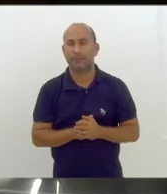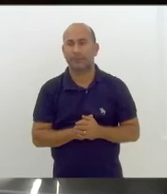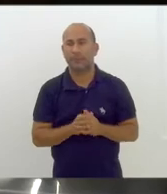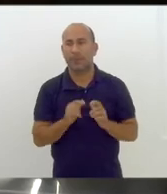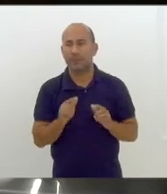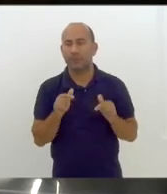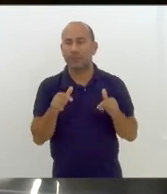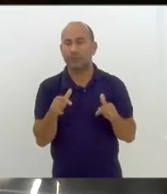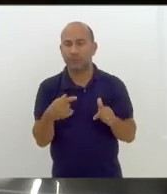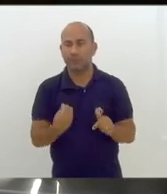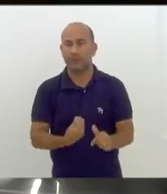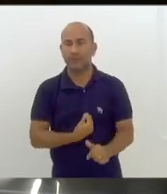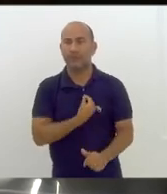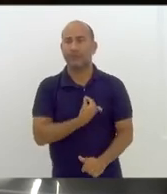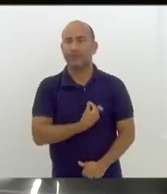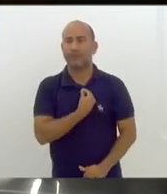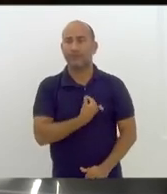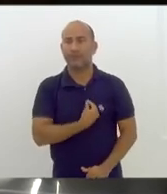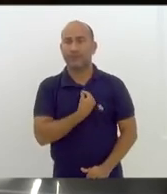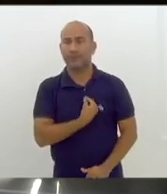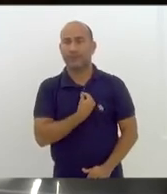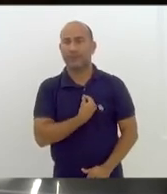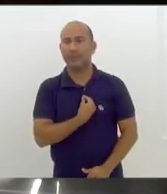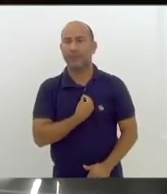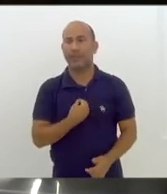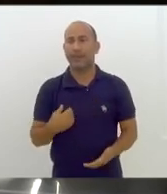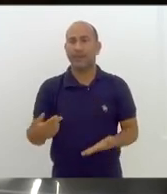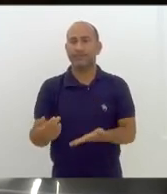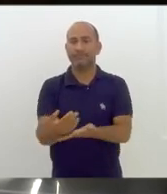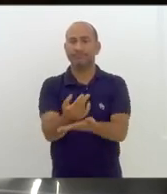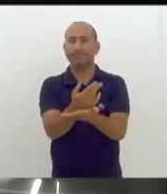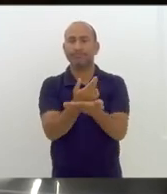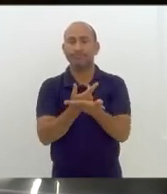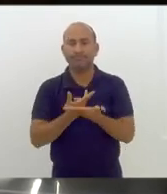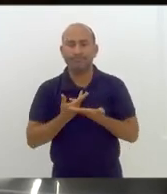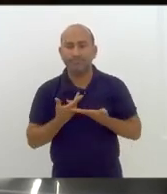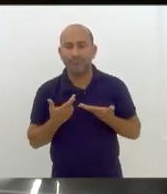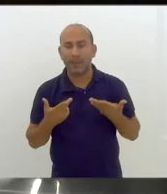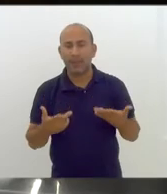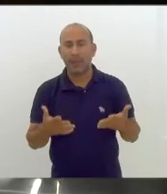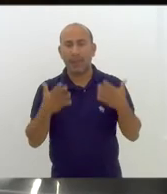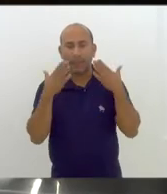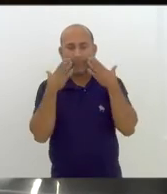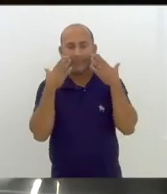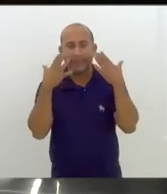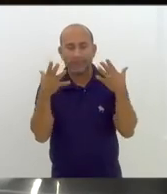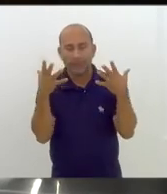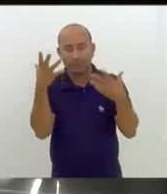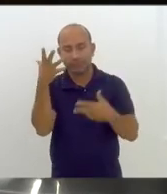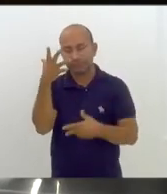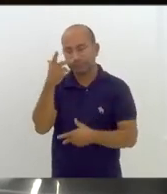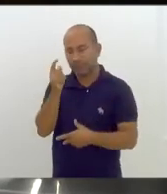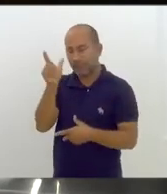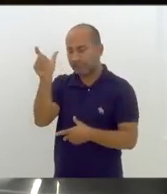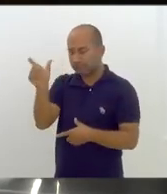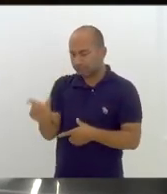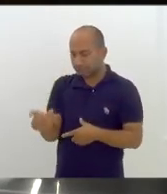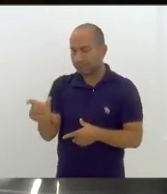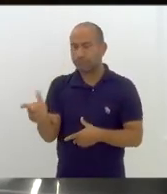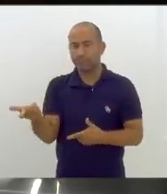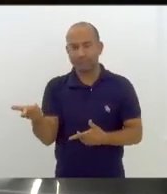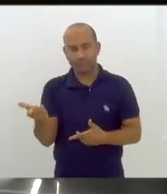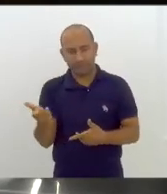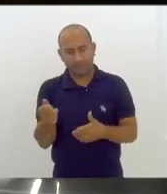corpo e vida através da arte tão lindamente desenvolvida pelo colega desembargador